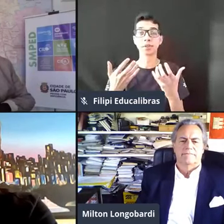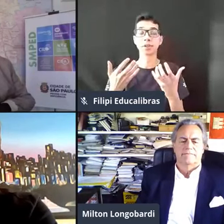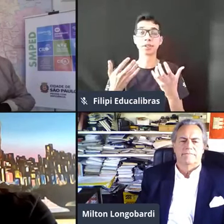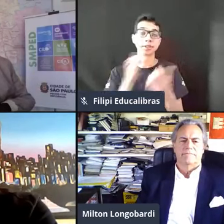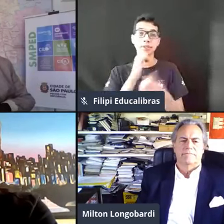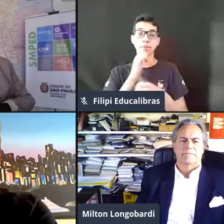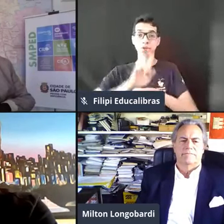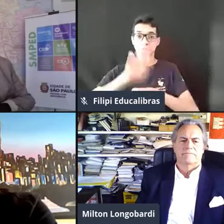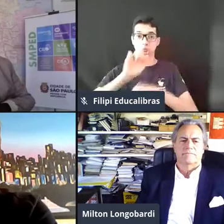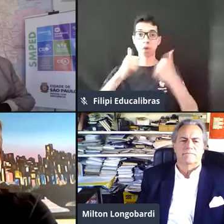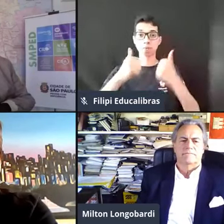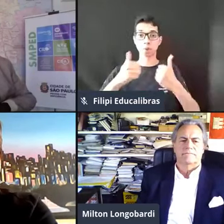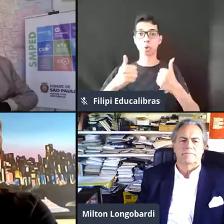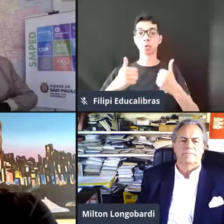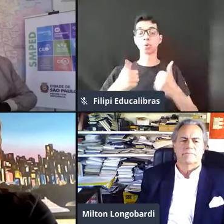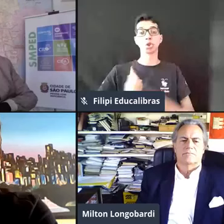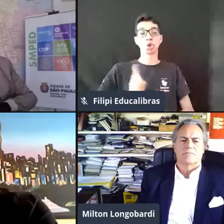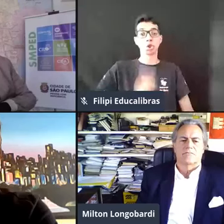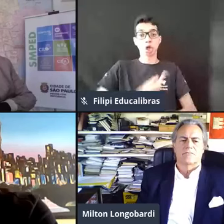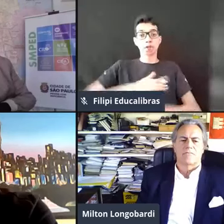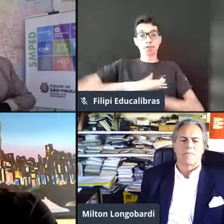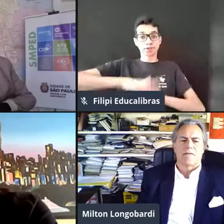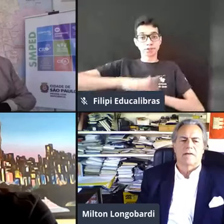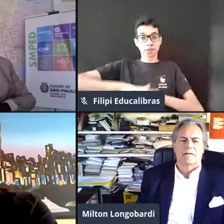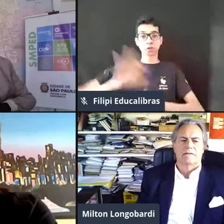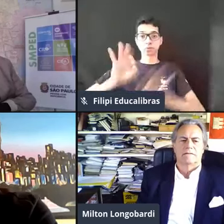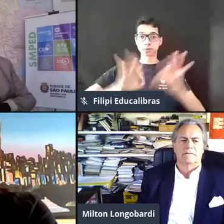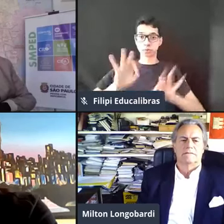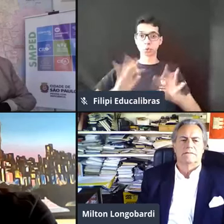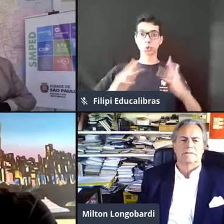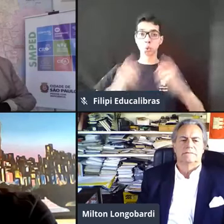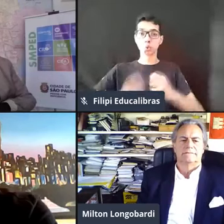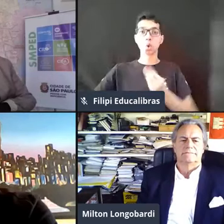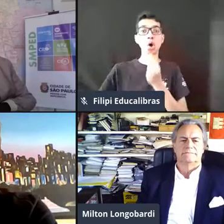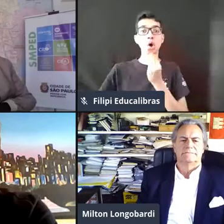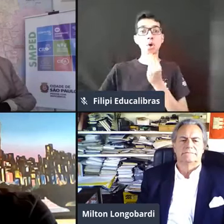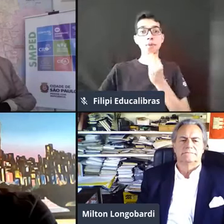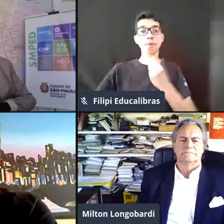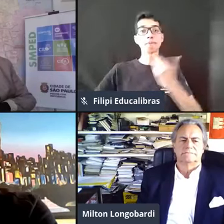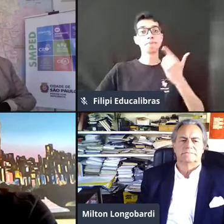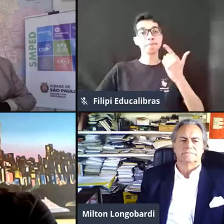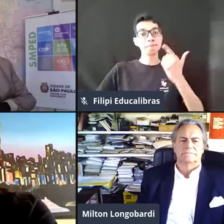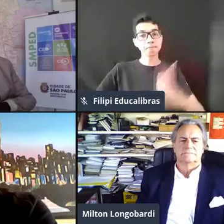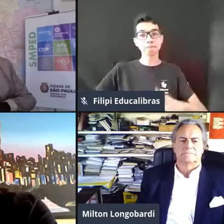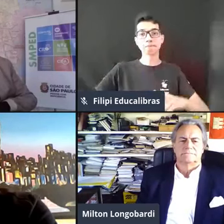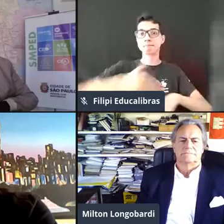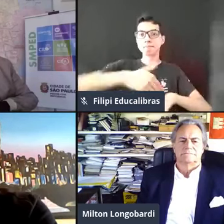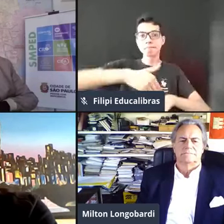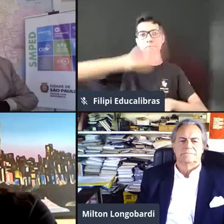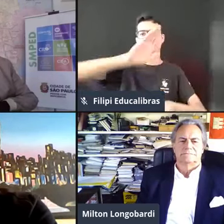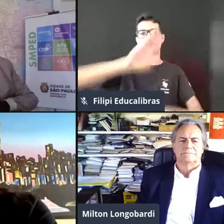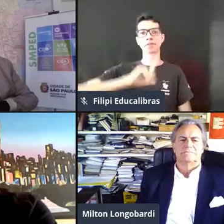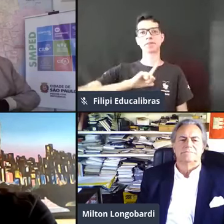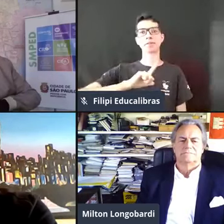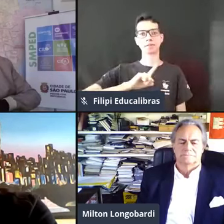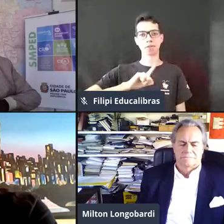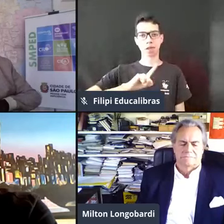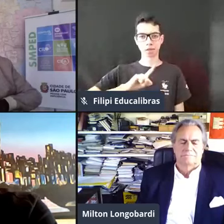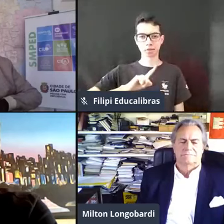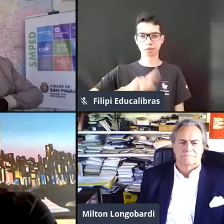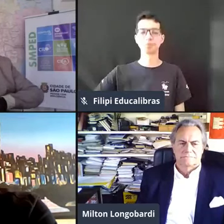fez, poder ter outras oportunidades aí, né, no quadro aí